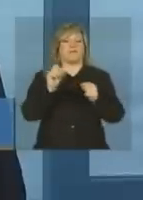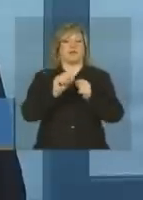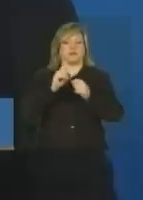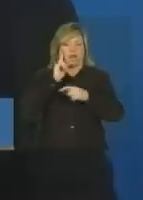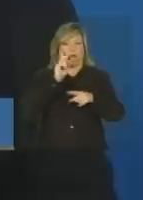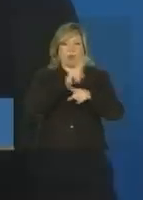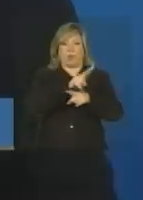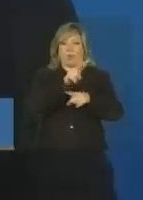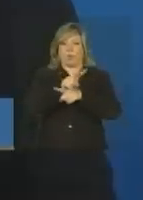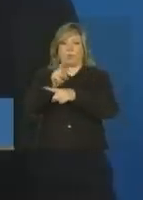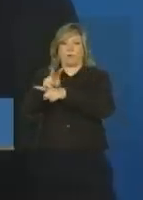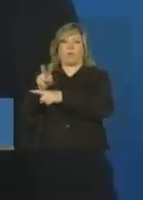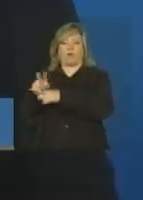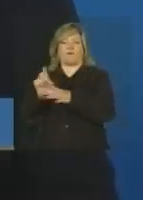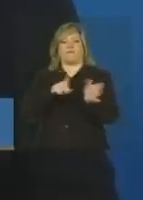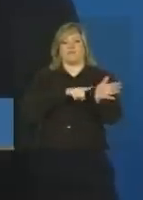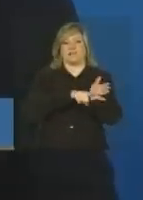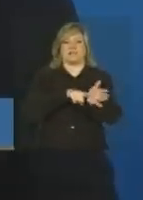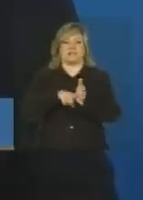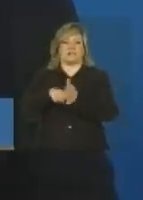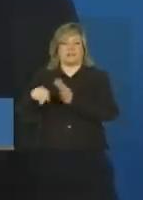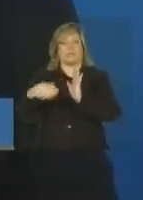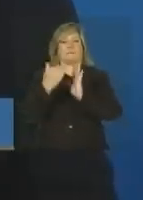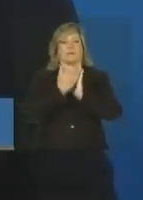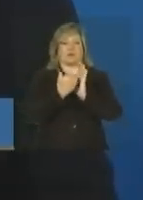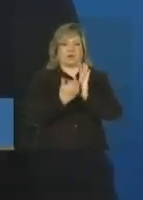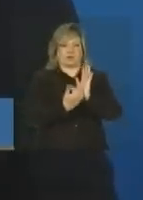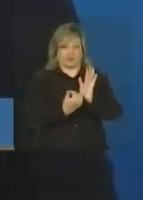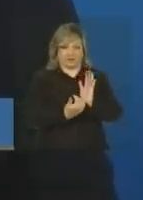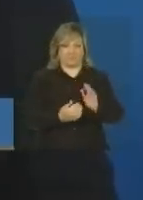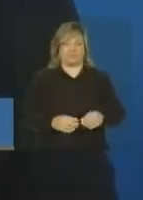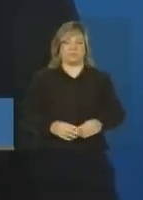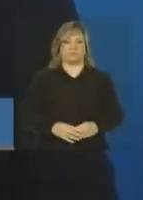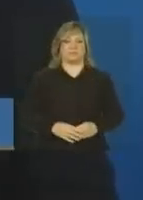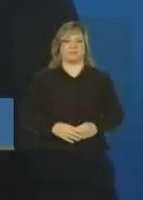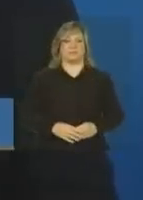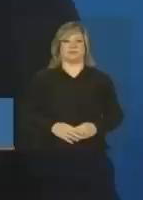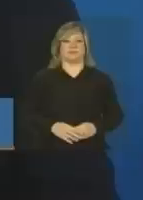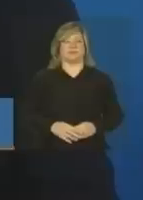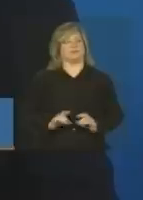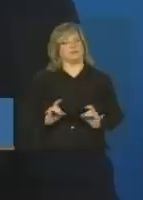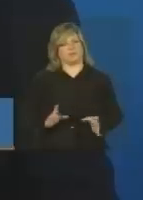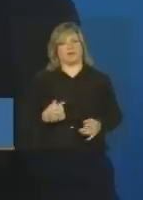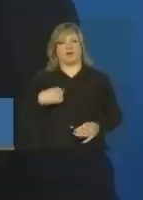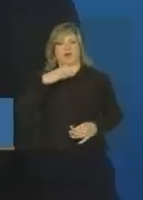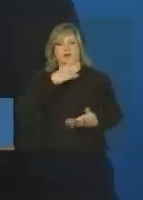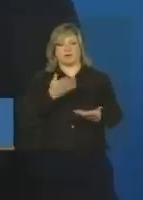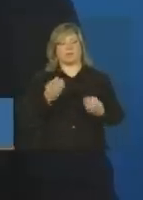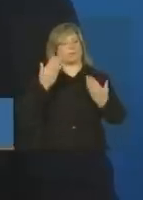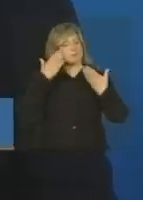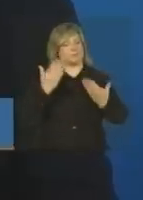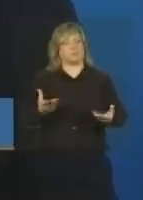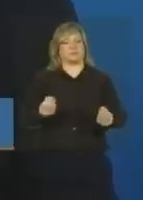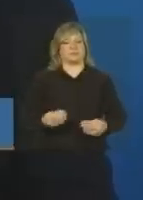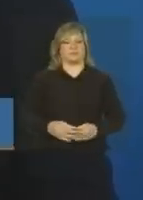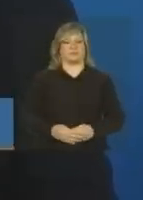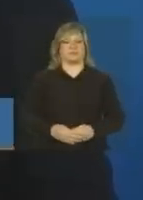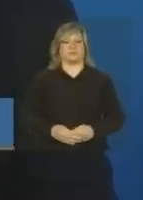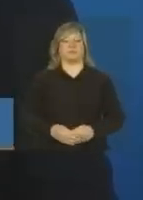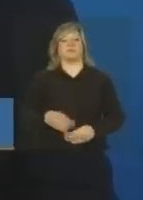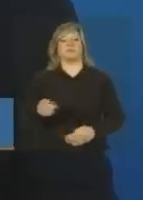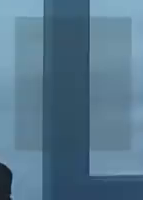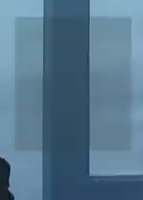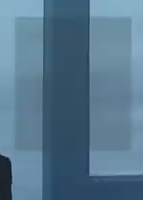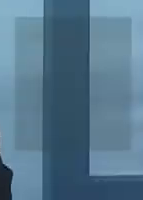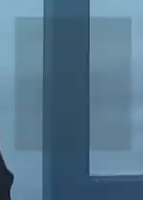o acompanhamento, para fiscalizar o programa. Né? Acho que é isso. E muito obrigado.